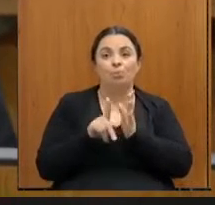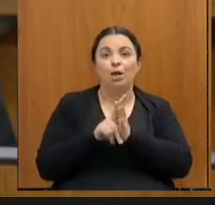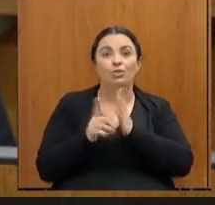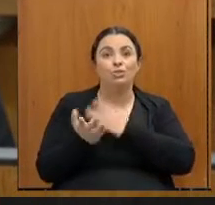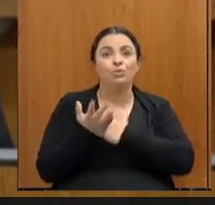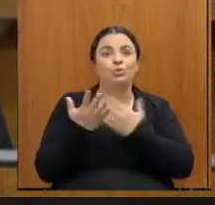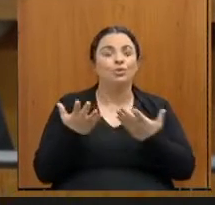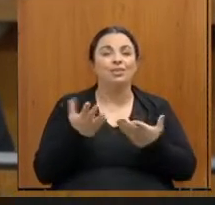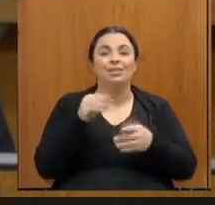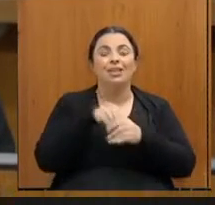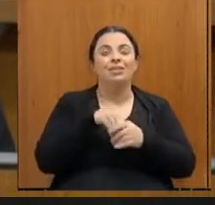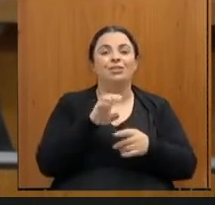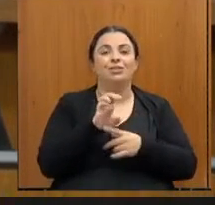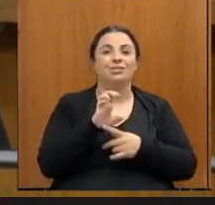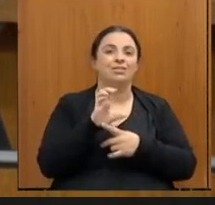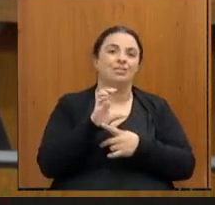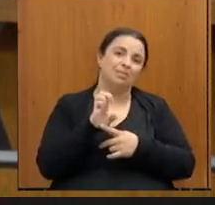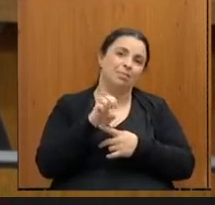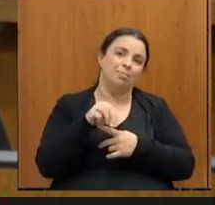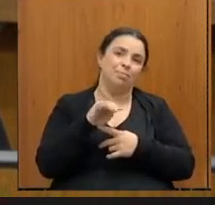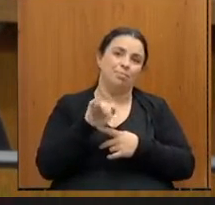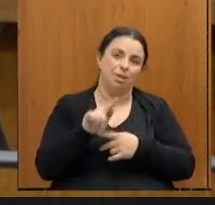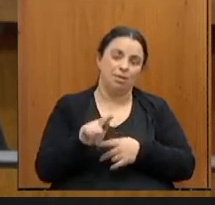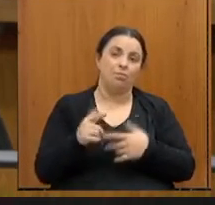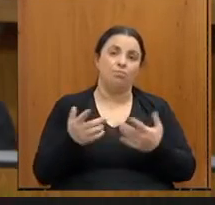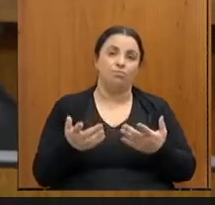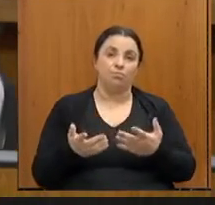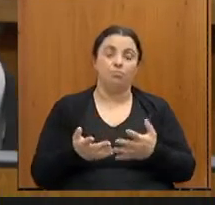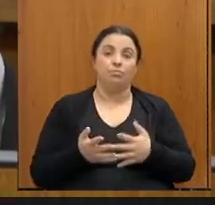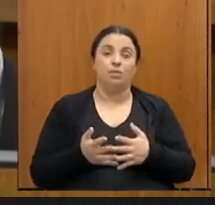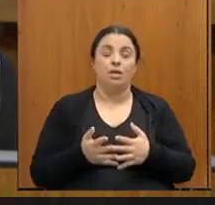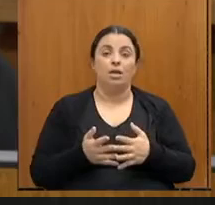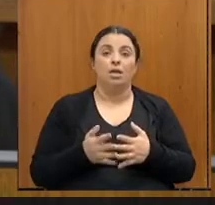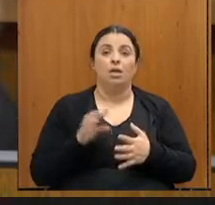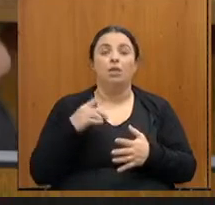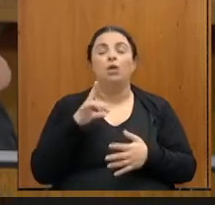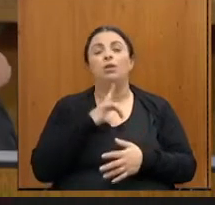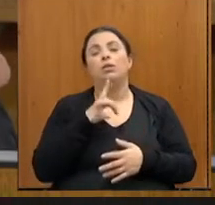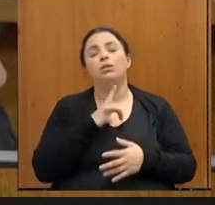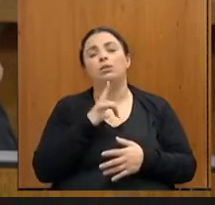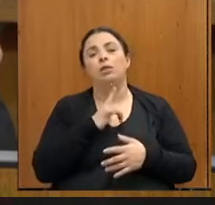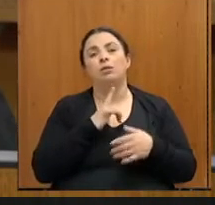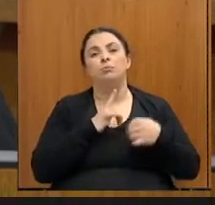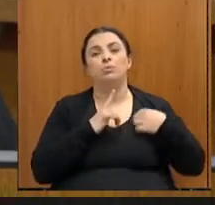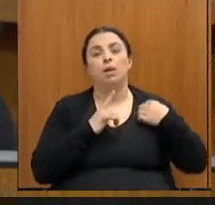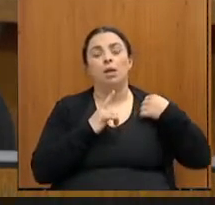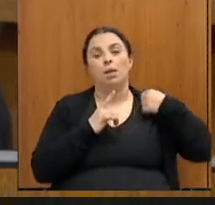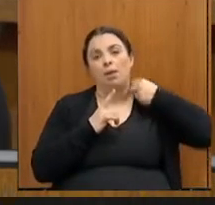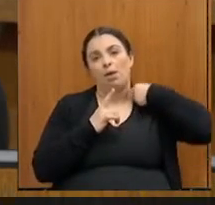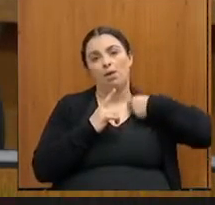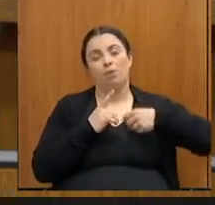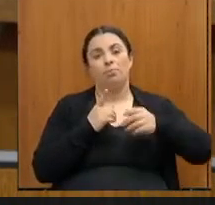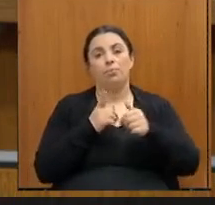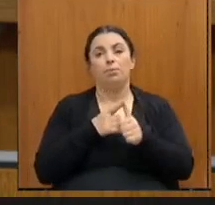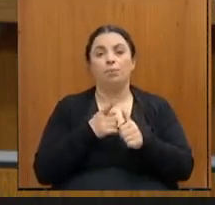selig então é e nós temos primeiro